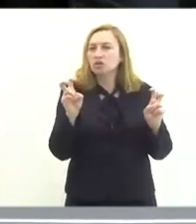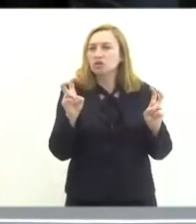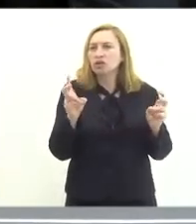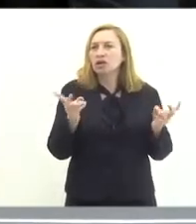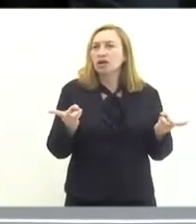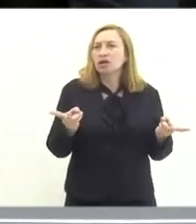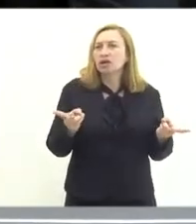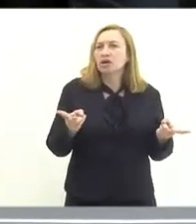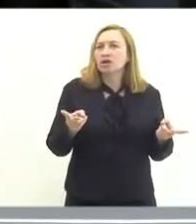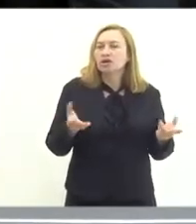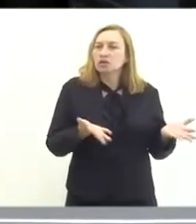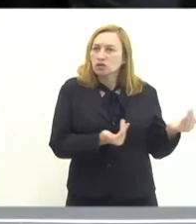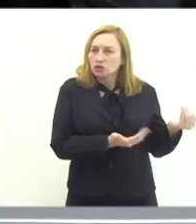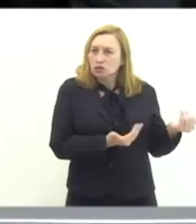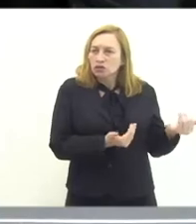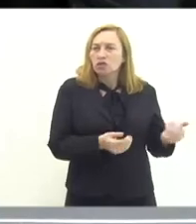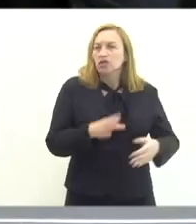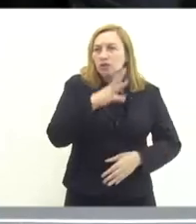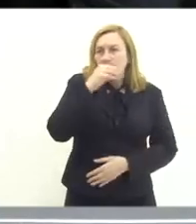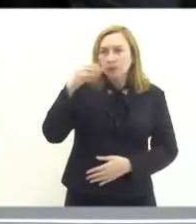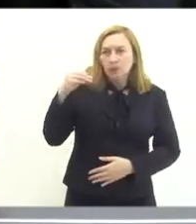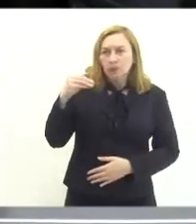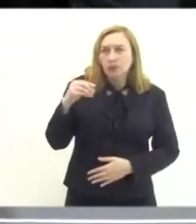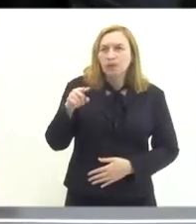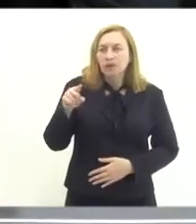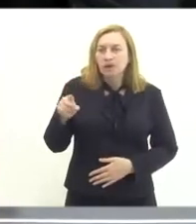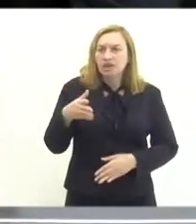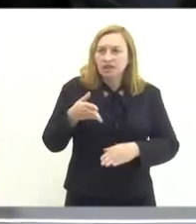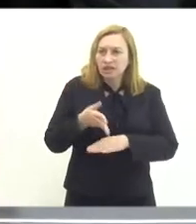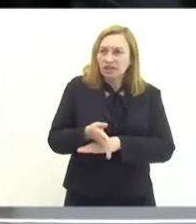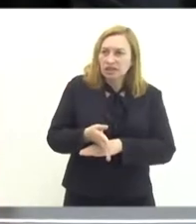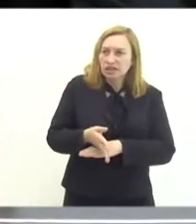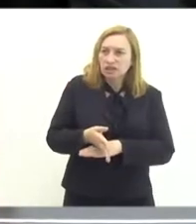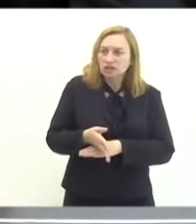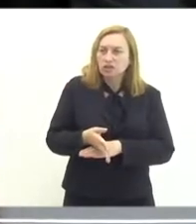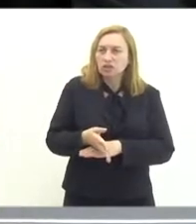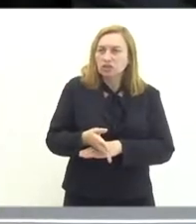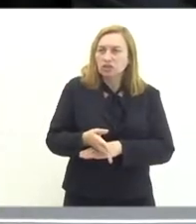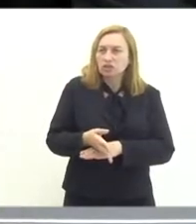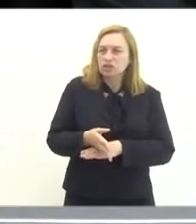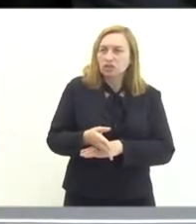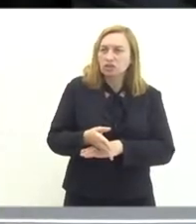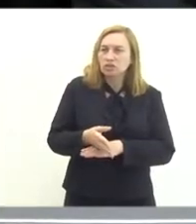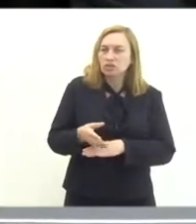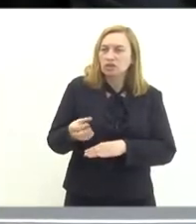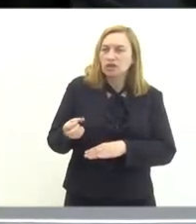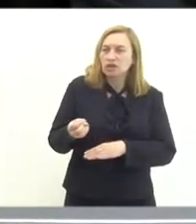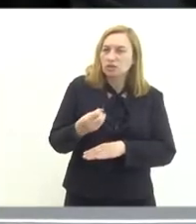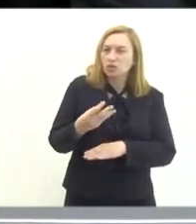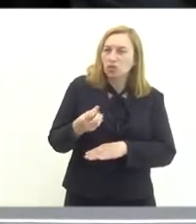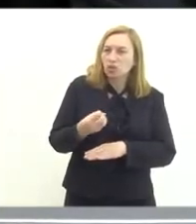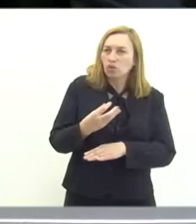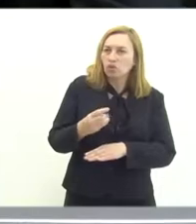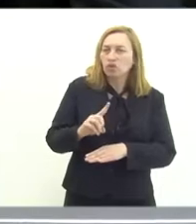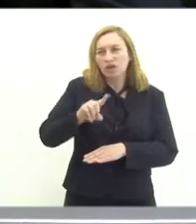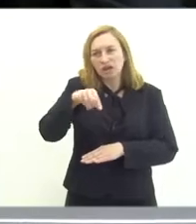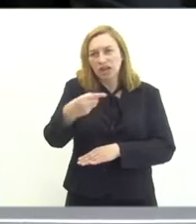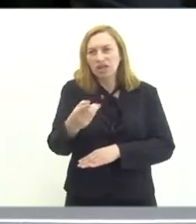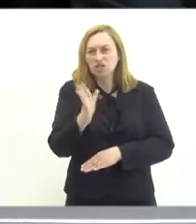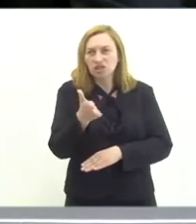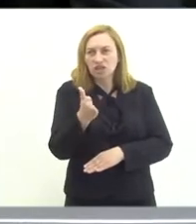da Juventude da adolescência tem aquele que tá entrando ainda no mundo das drogas e tem aquele que já está